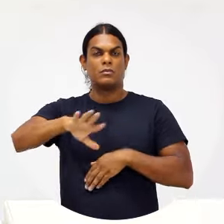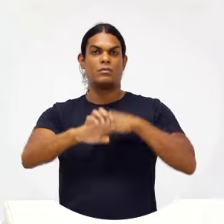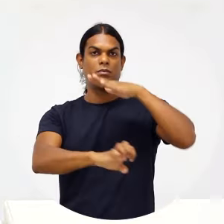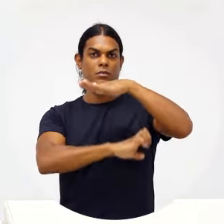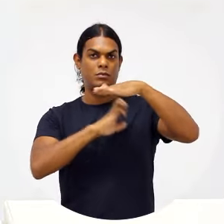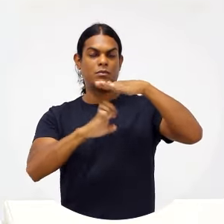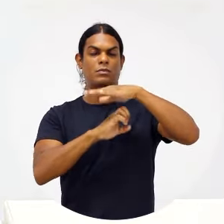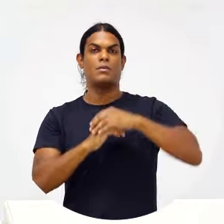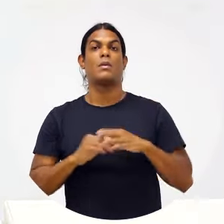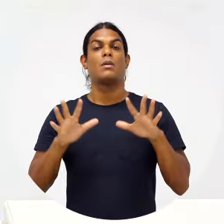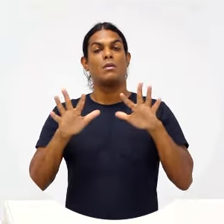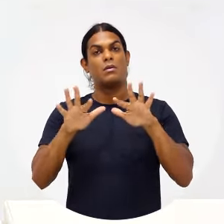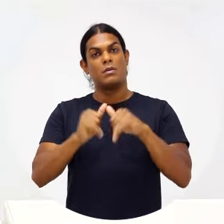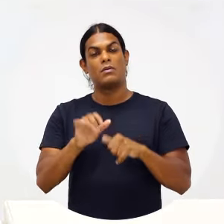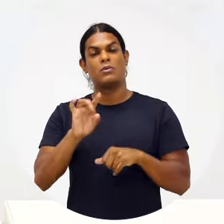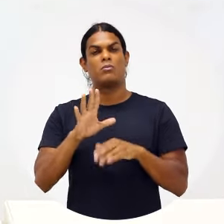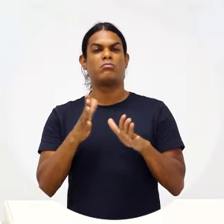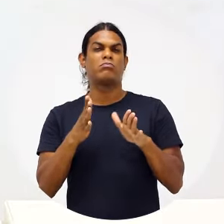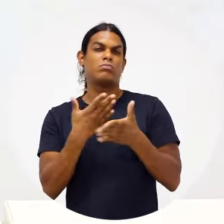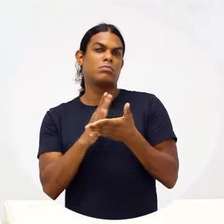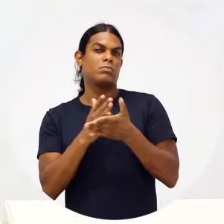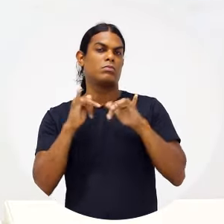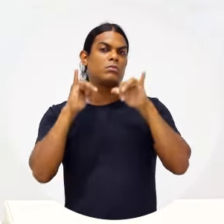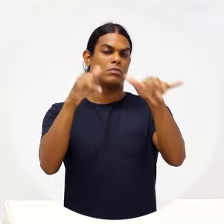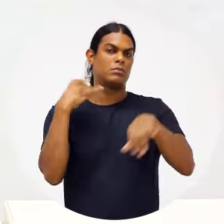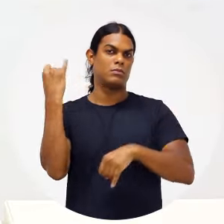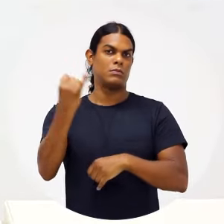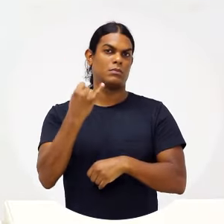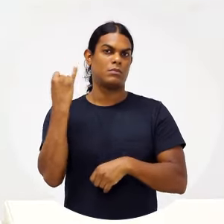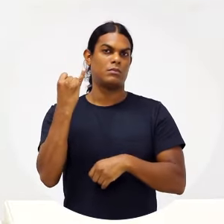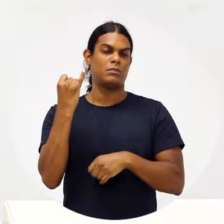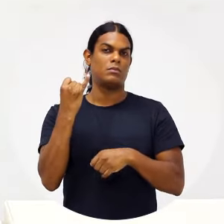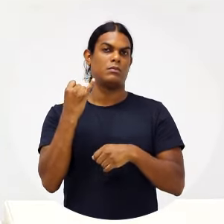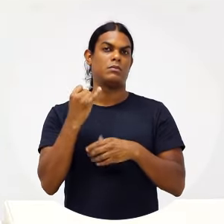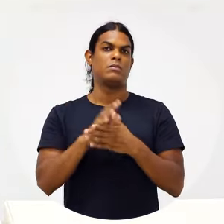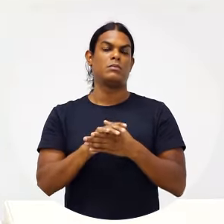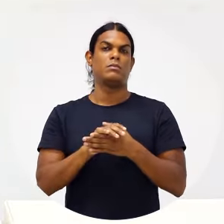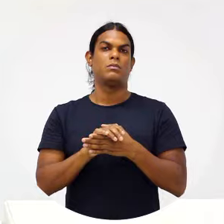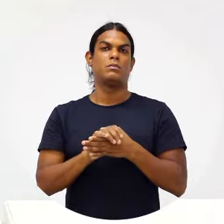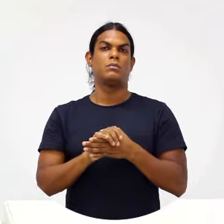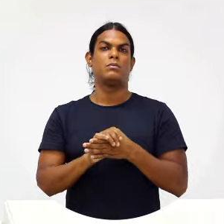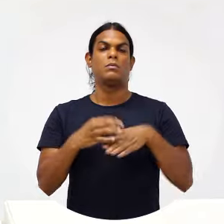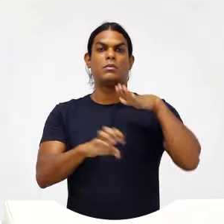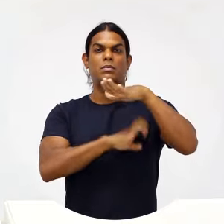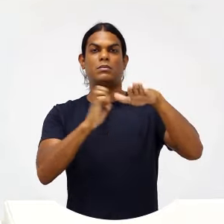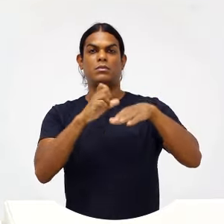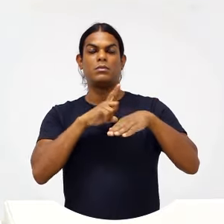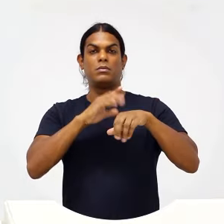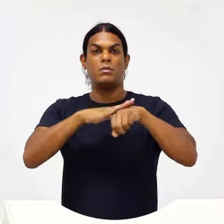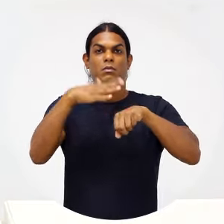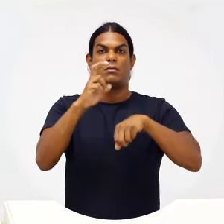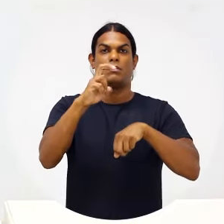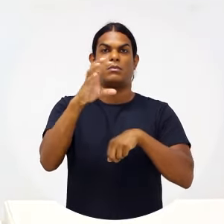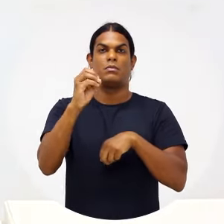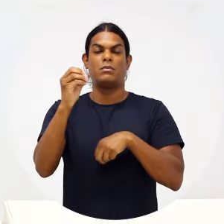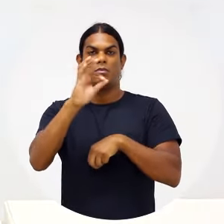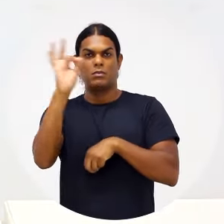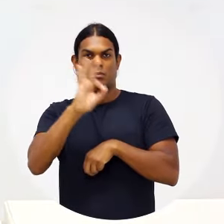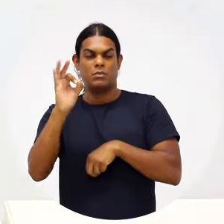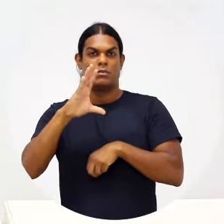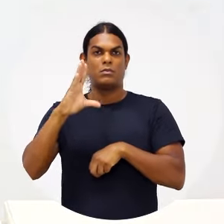Para finalizarmos, só alguns detalhes importantes, tá? As empresas que possuem mais de 50% de seus empregados